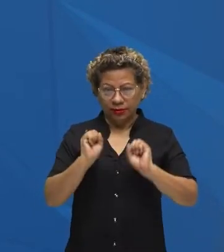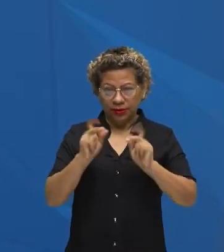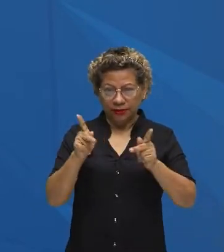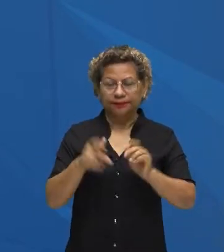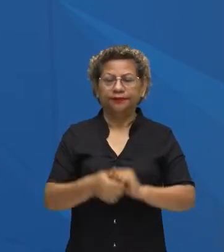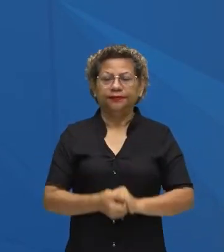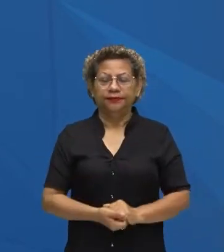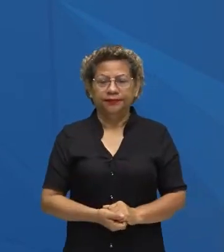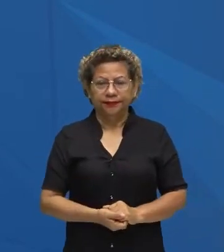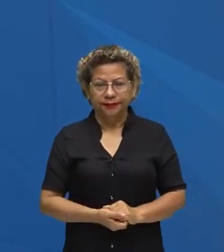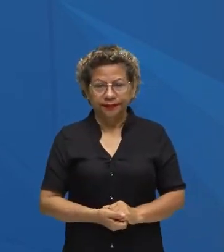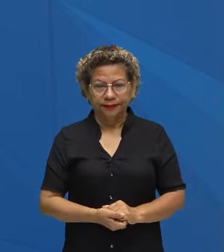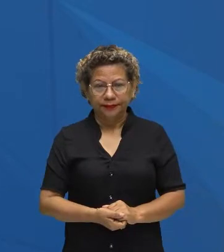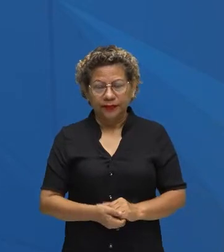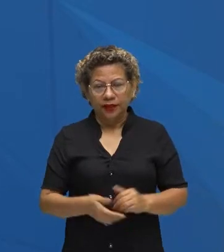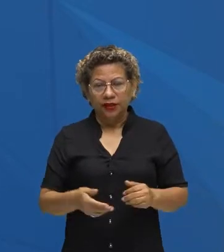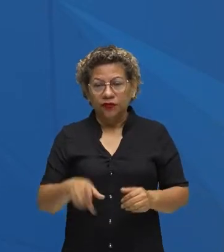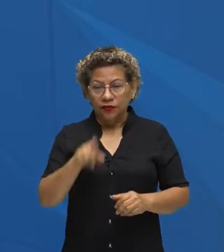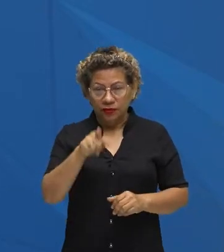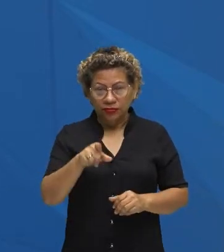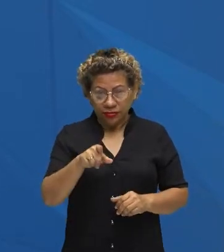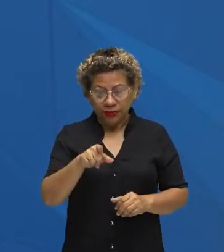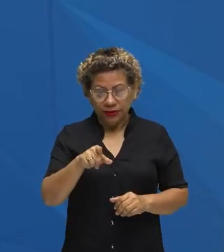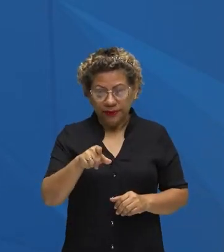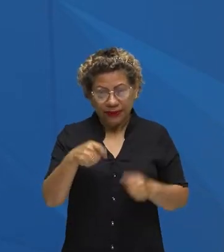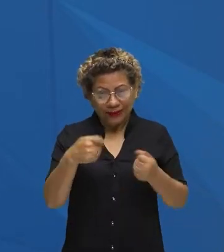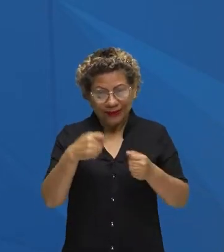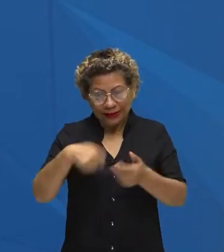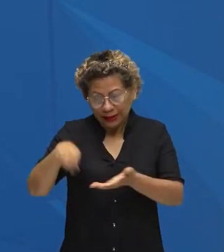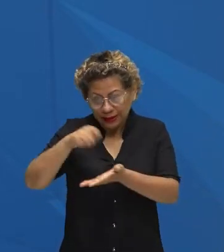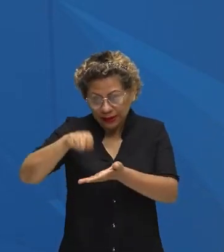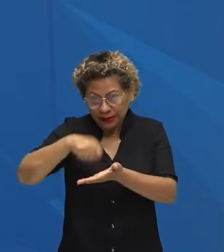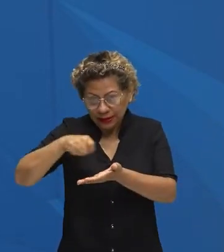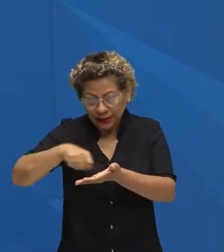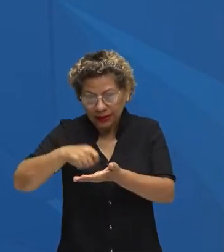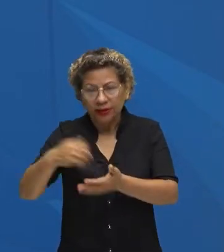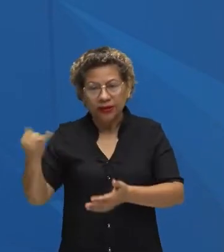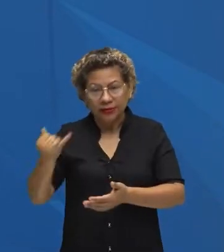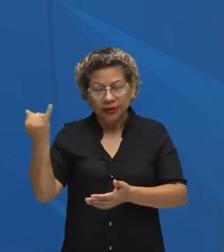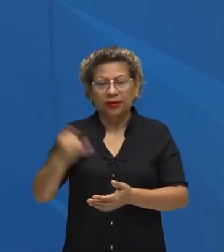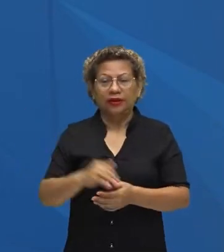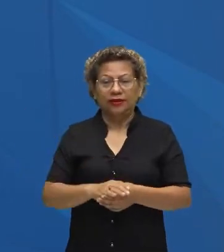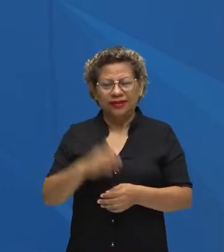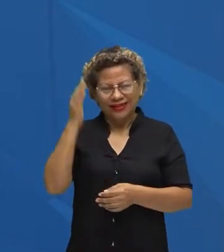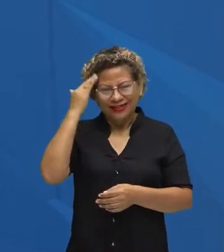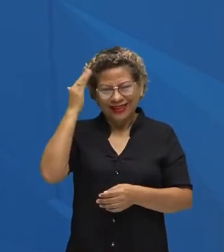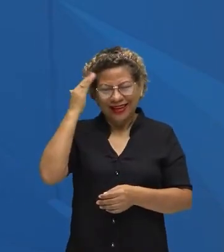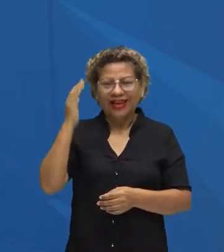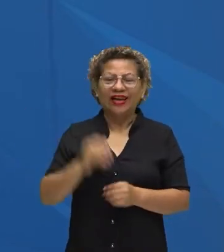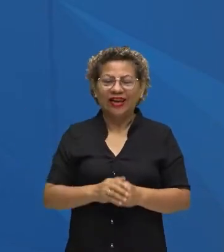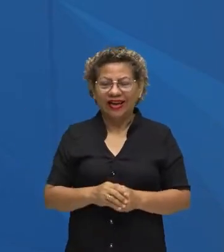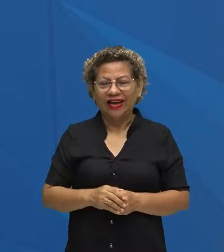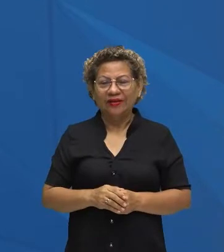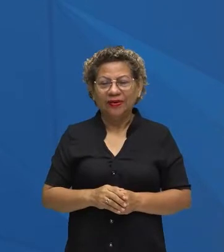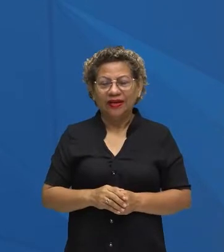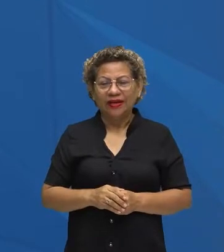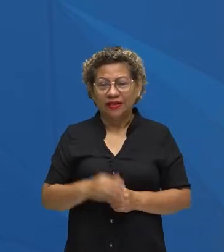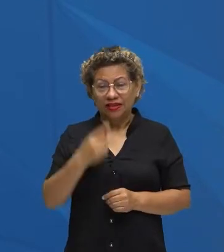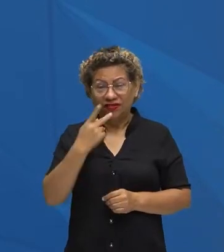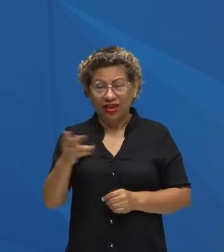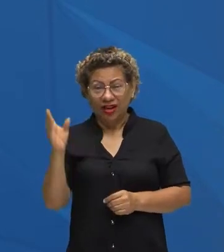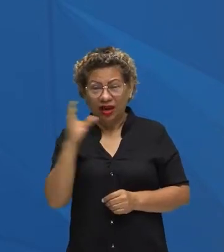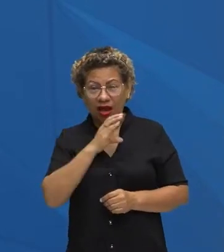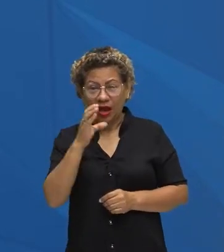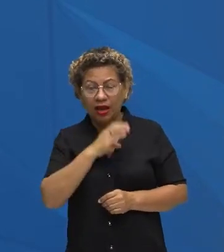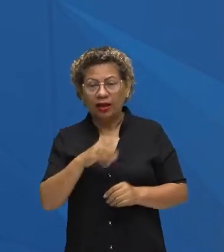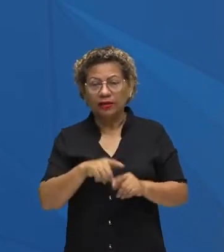aí, anotar as informações importantes. A gente sabe que passa muita coisa rápido, de repente vocês podem ter aí alguma dúvida,